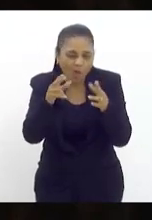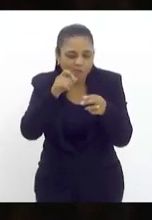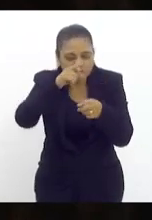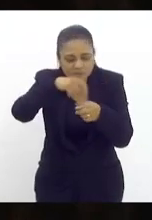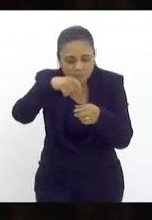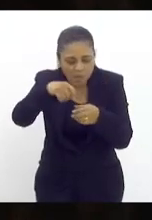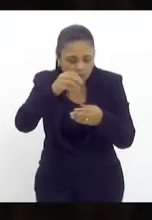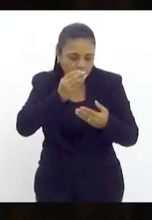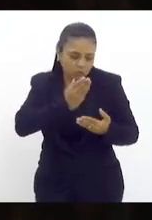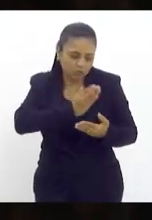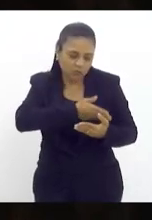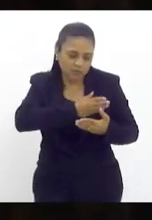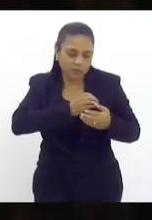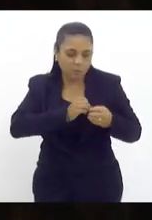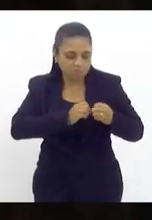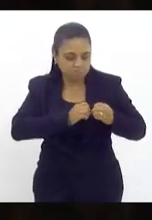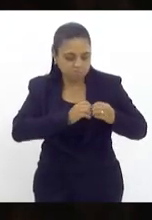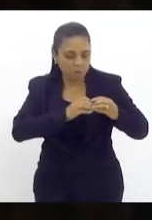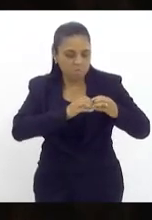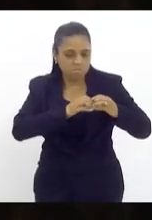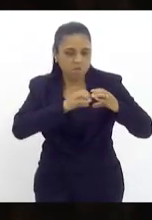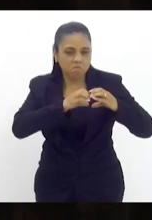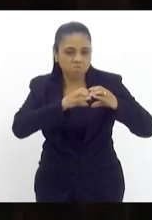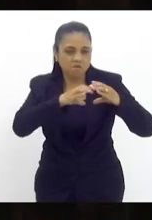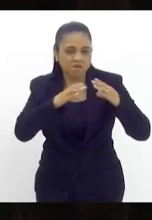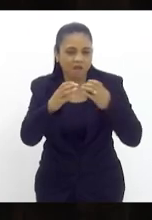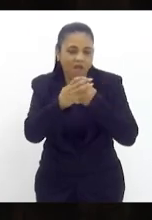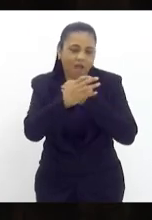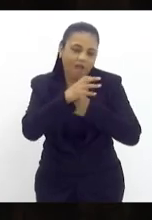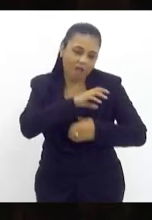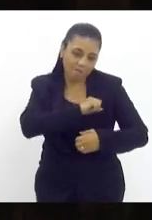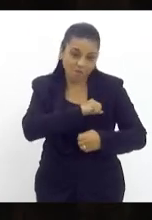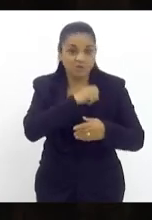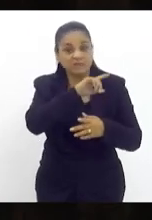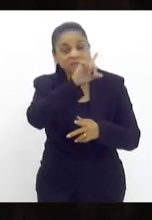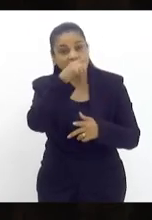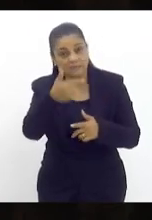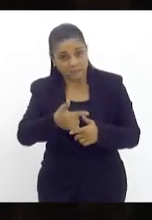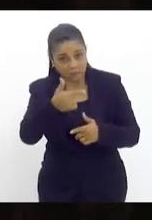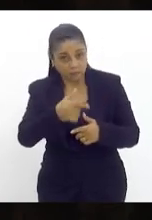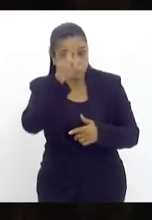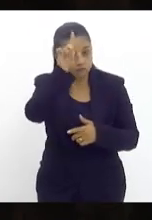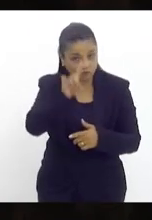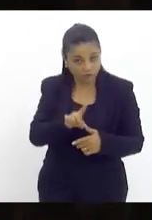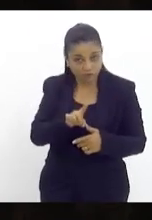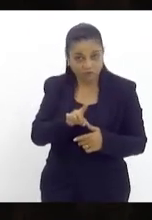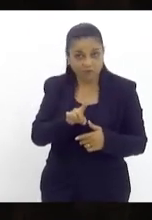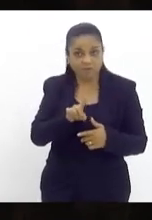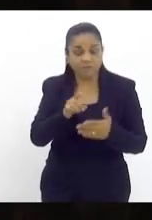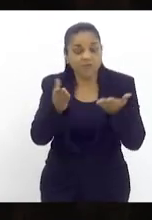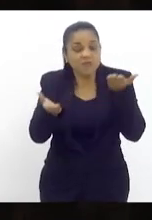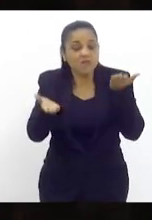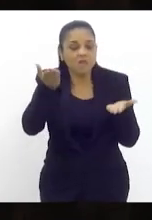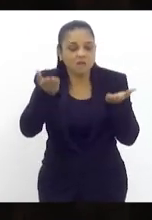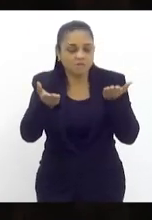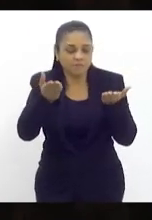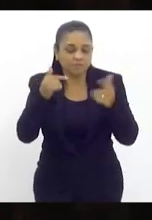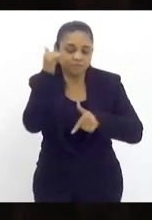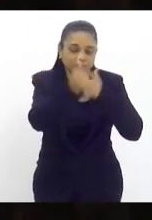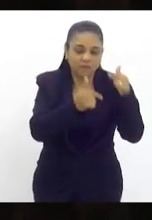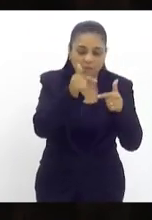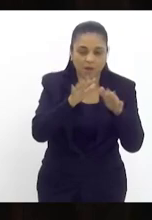nós escolhemos fortalecimento de vínculos familiares, primeira diretoria. Segunda diretoria, equilíbrio trabalho-família.